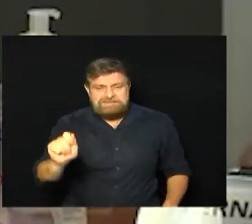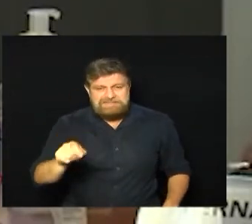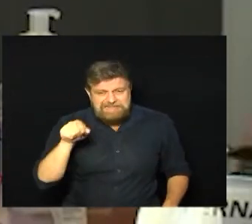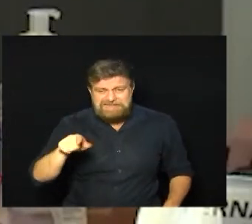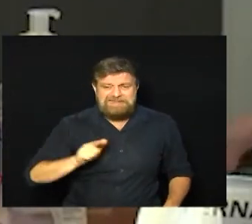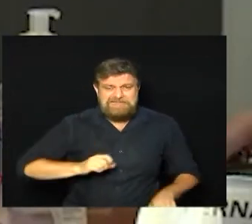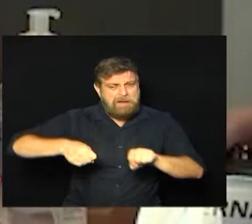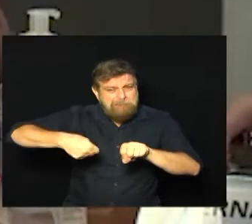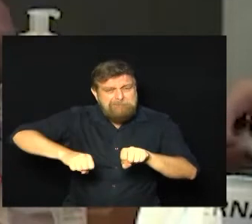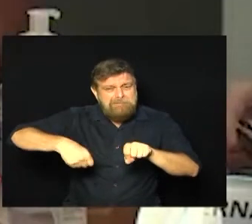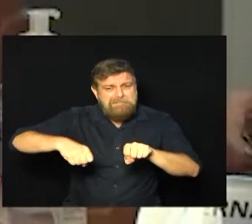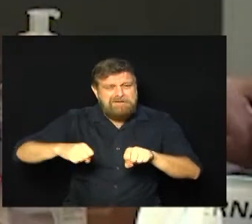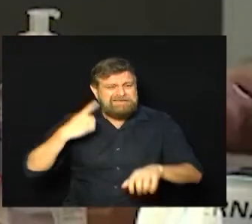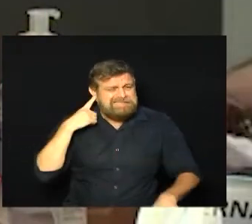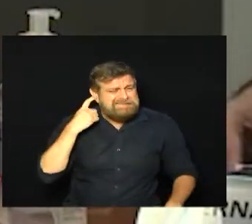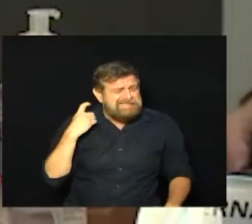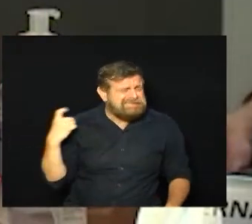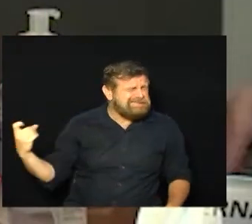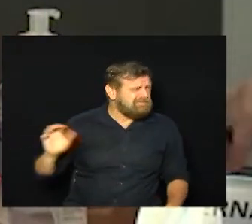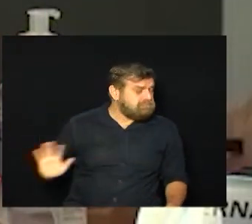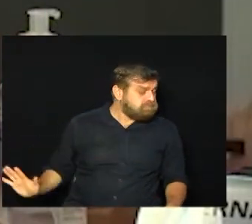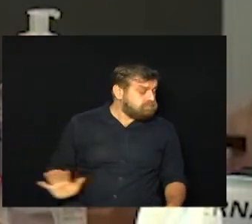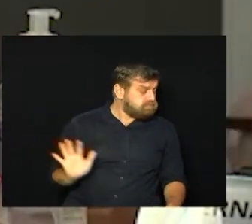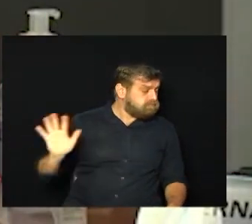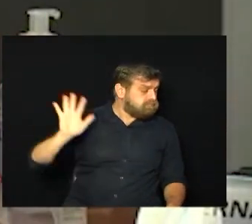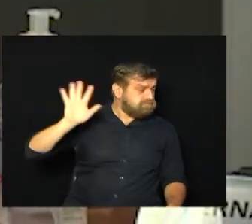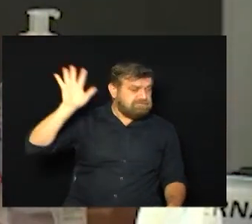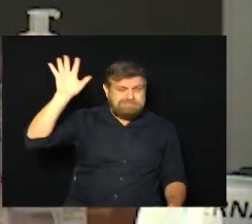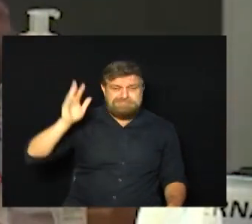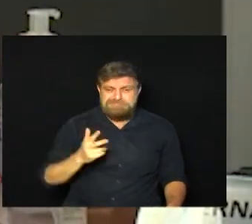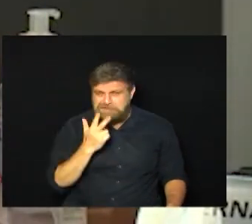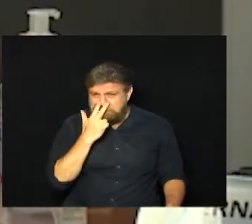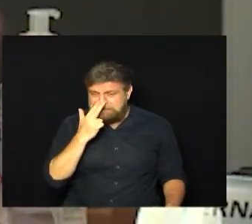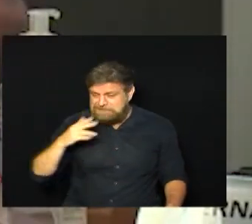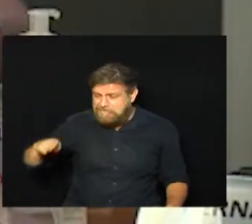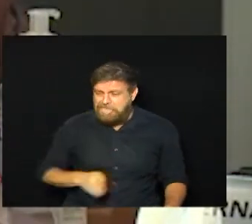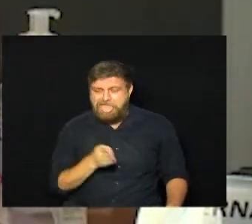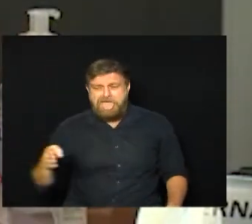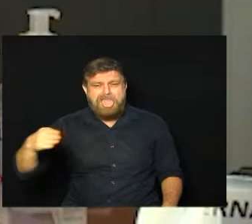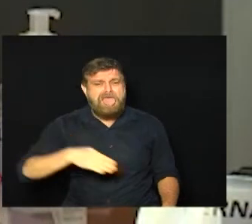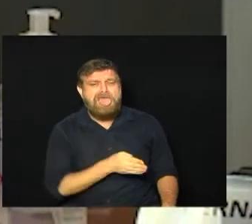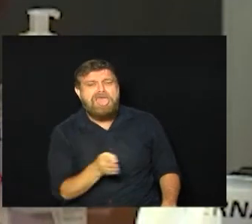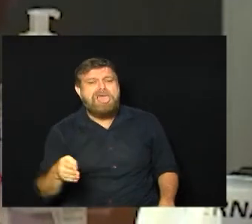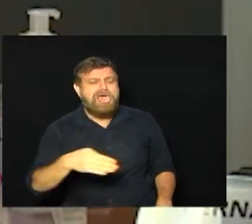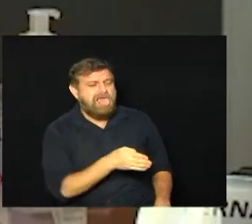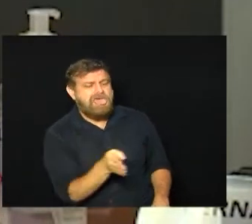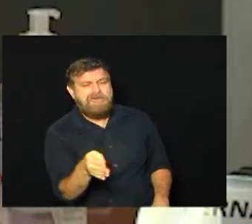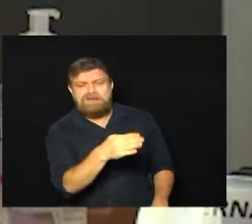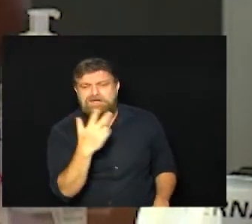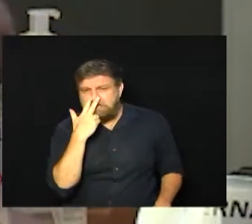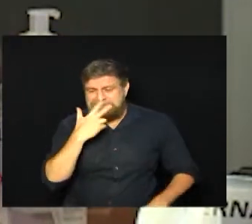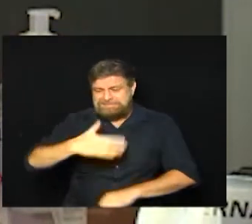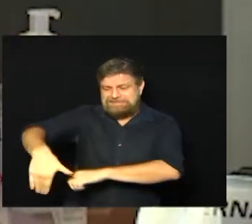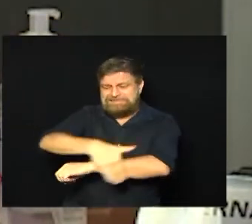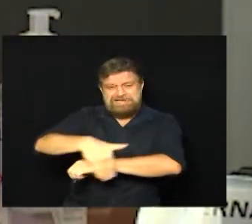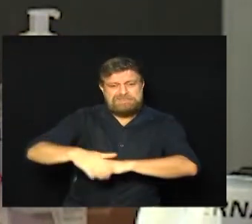moto ensurdecedora que faz um monte de... Ela passa em todas as ruas, parece que ela passa em